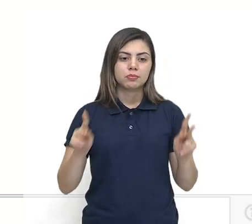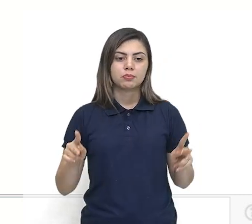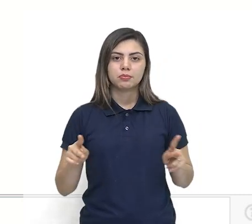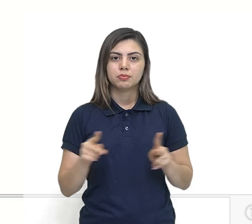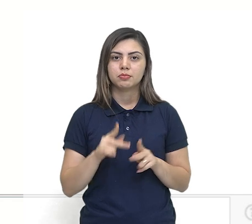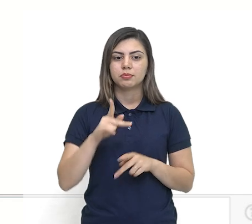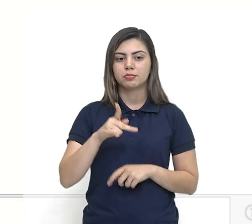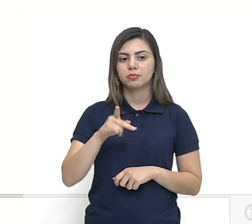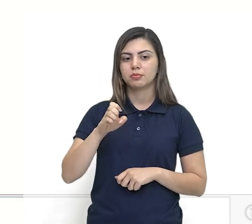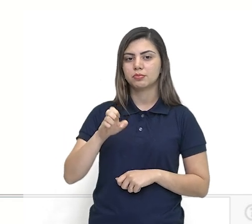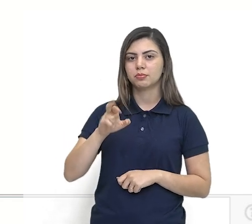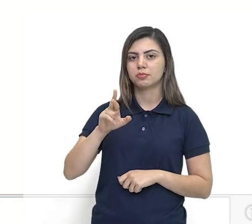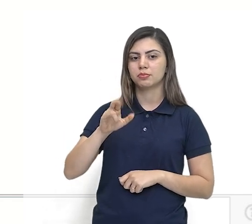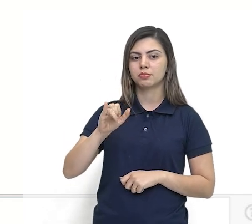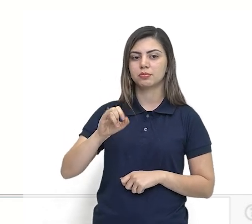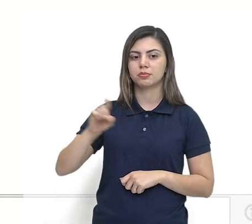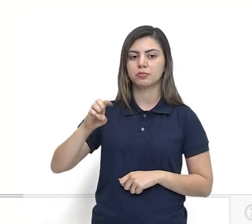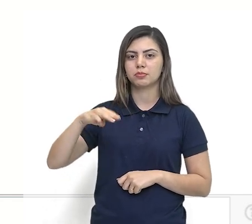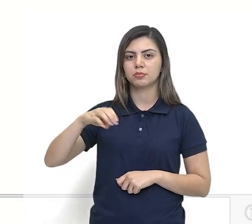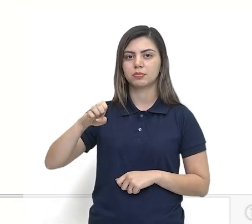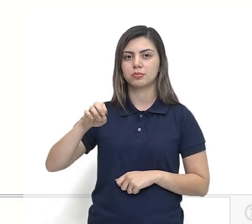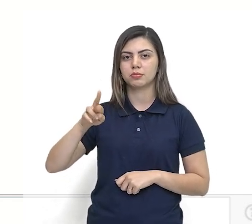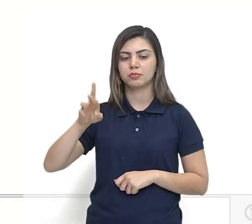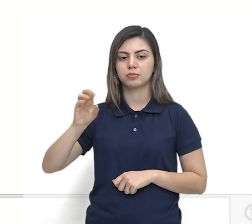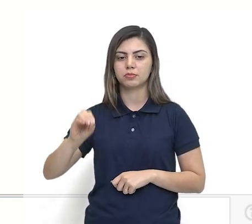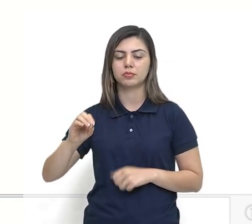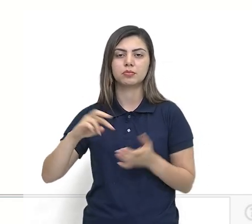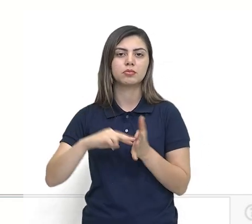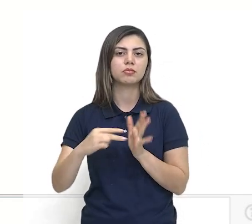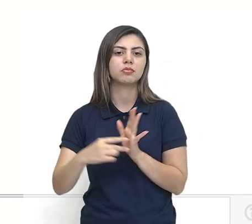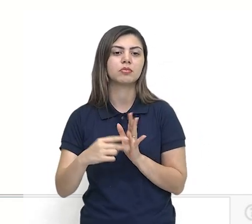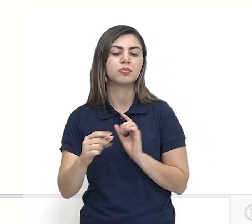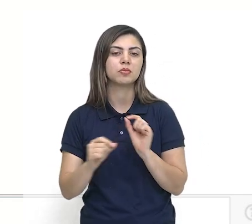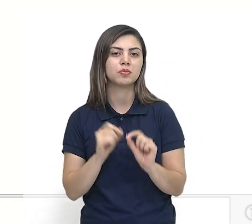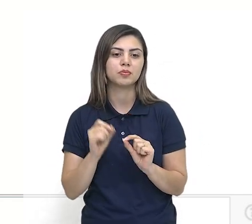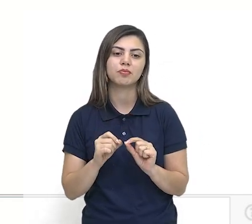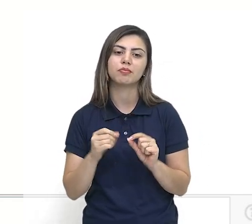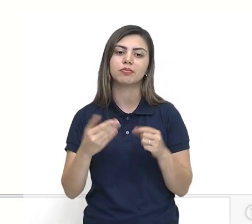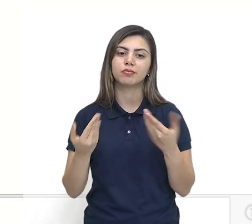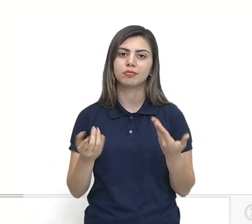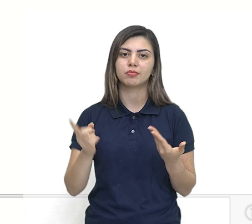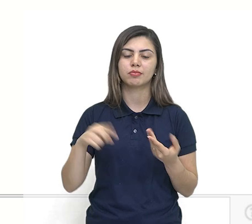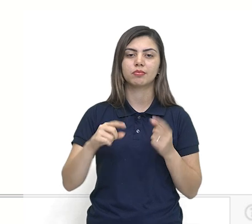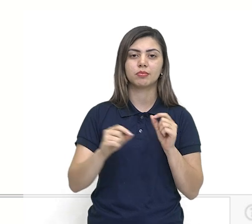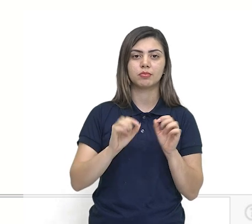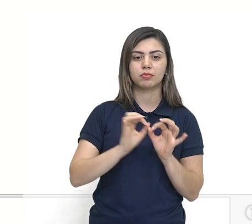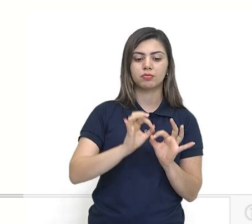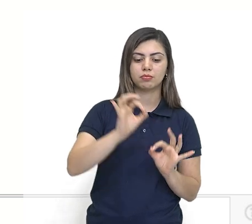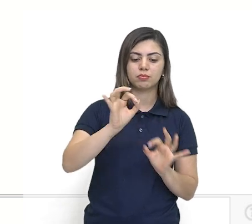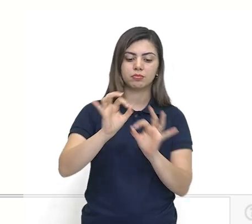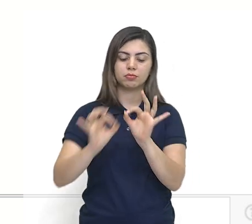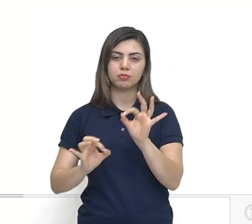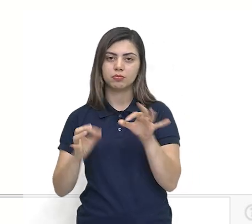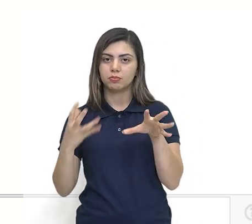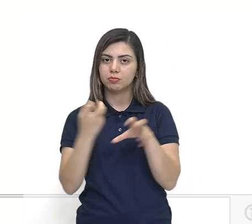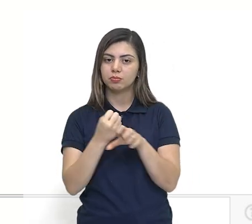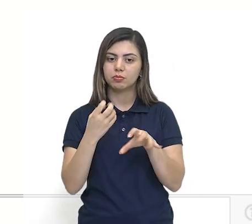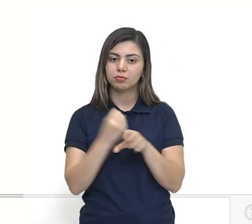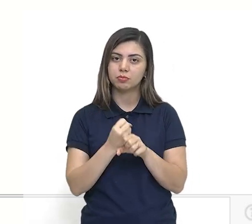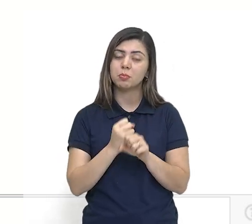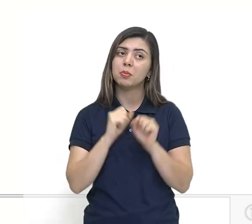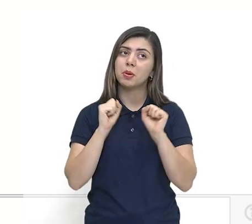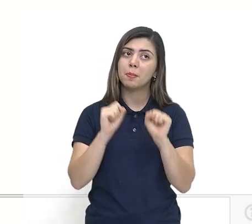é a soma dos lados de um polígono. Agora, esse polígono pode ou não